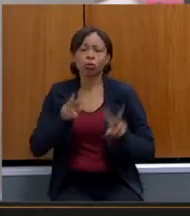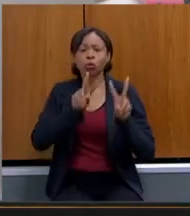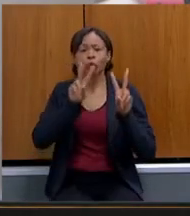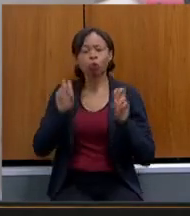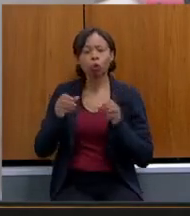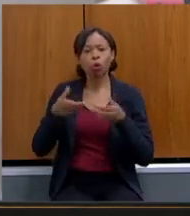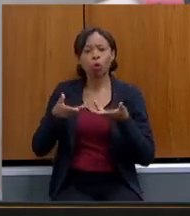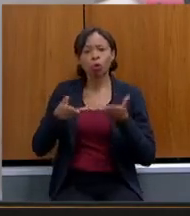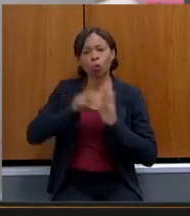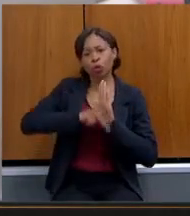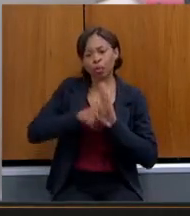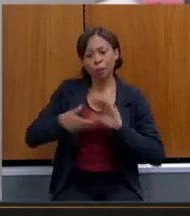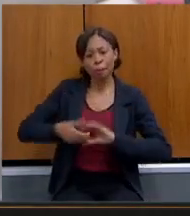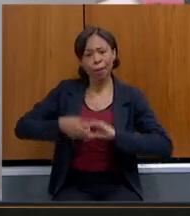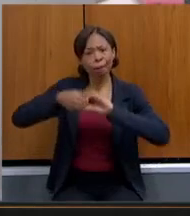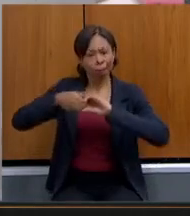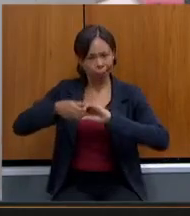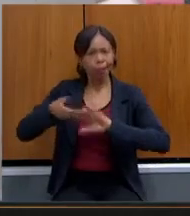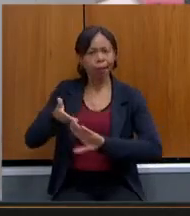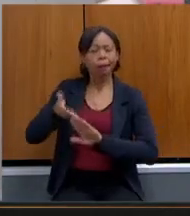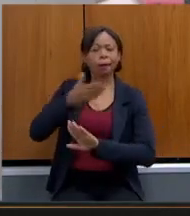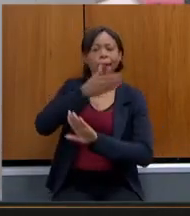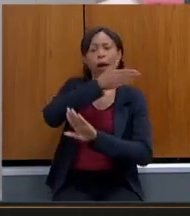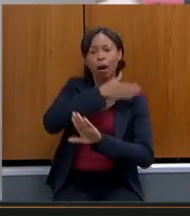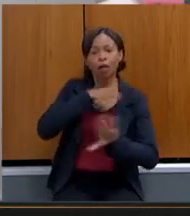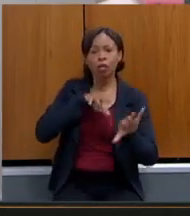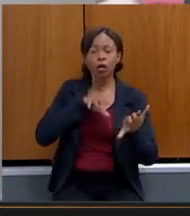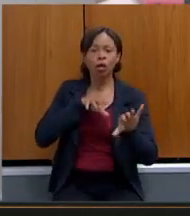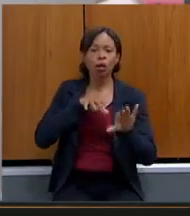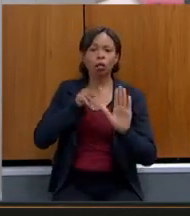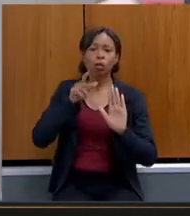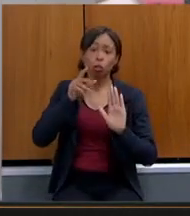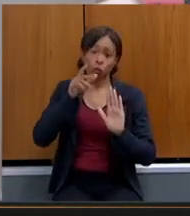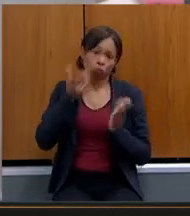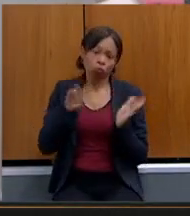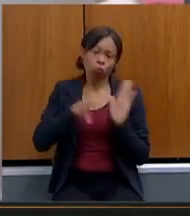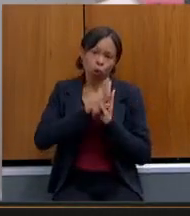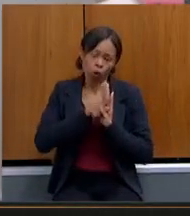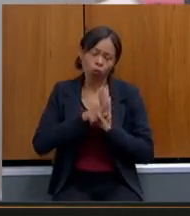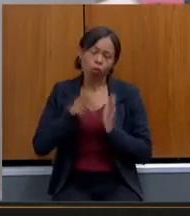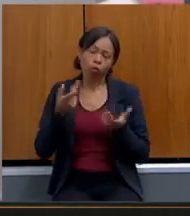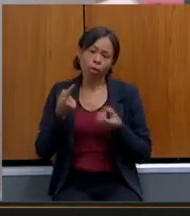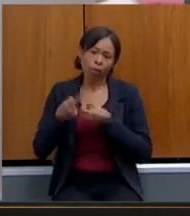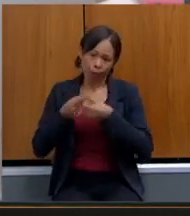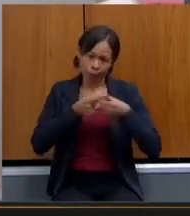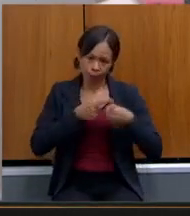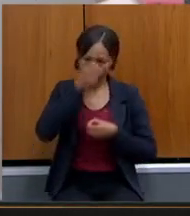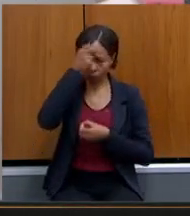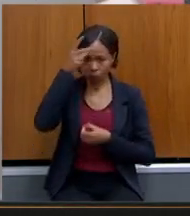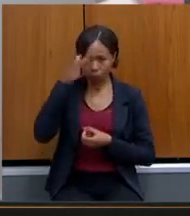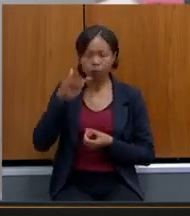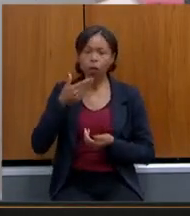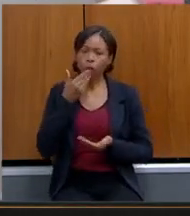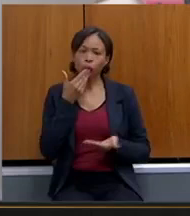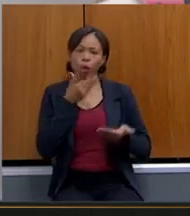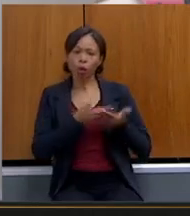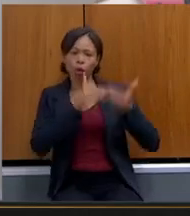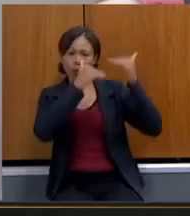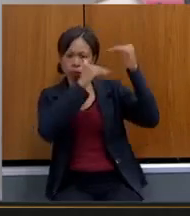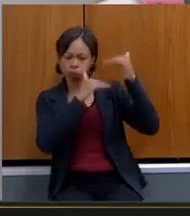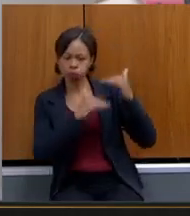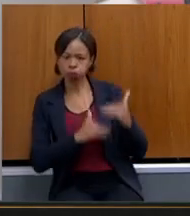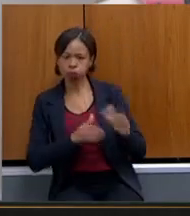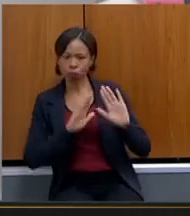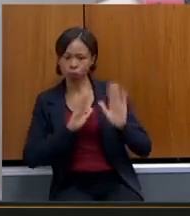projeto mãos dadas anteriormente a formalização da Adesão dos Municípios então esses requerimentos presidente